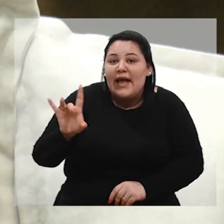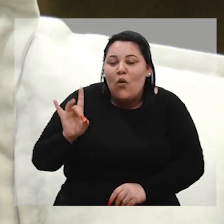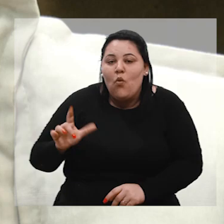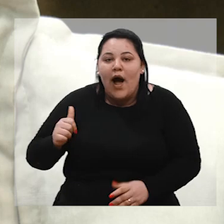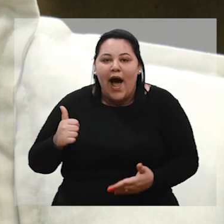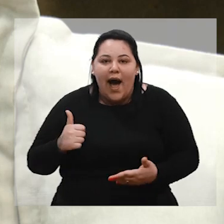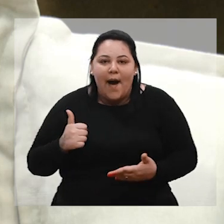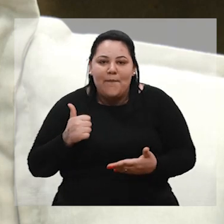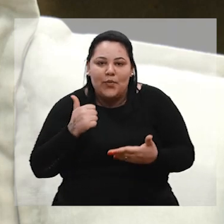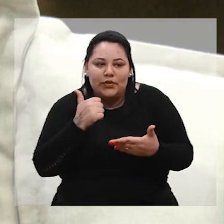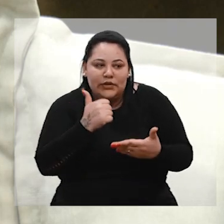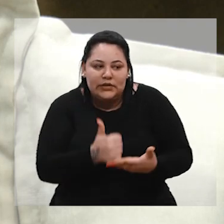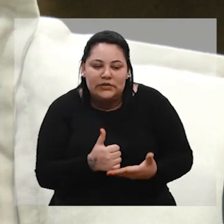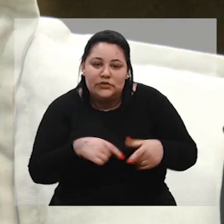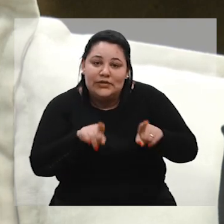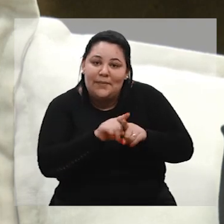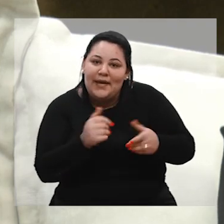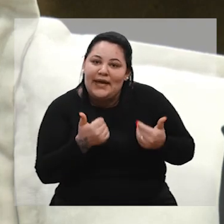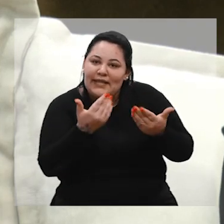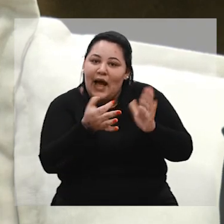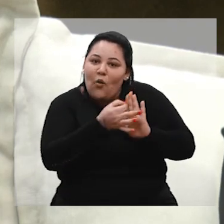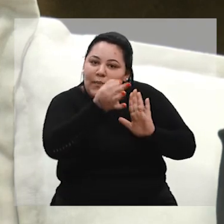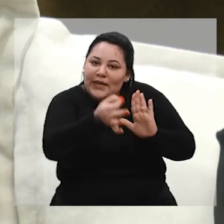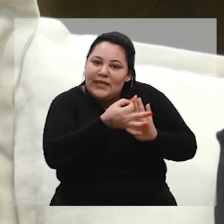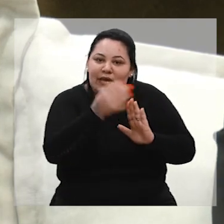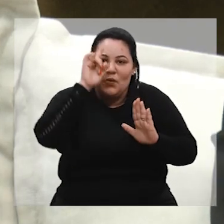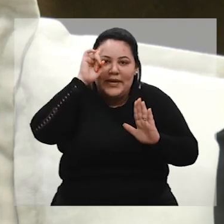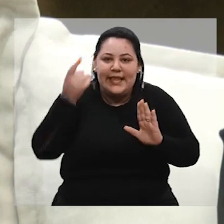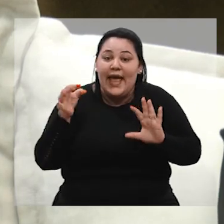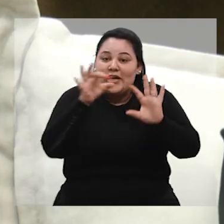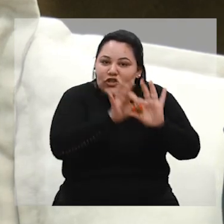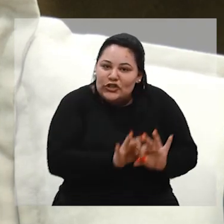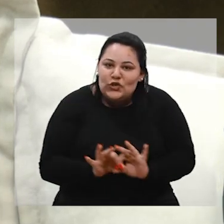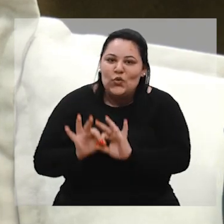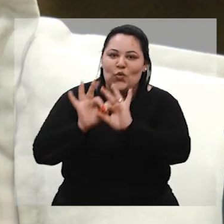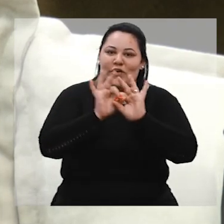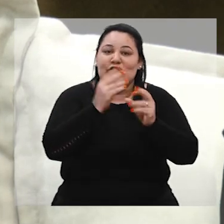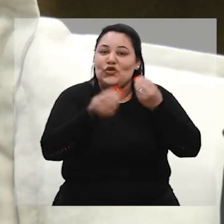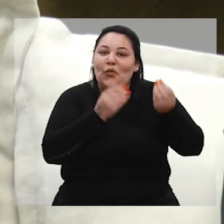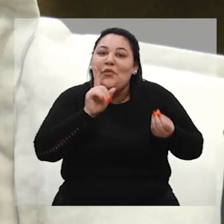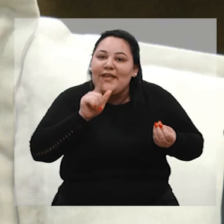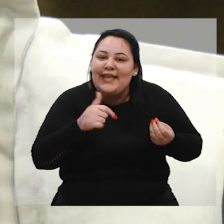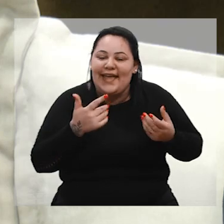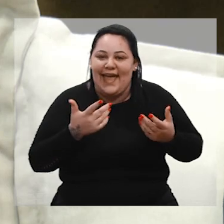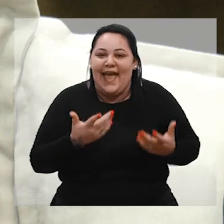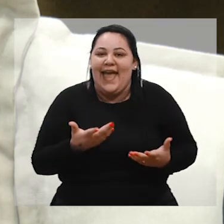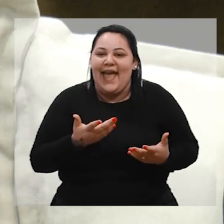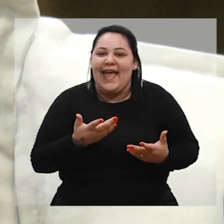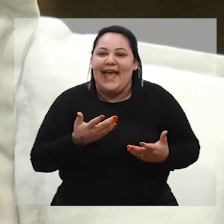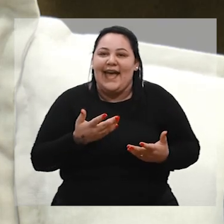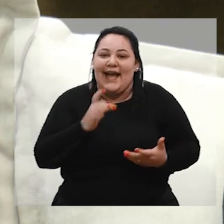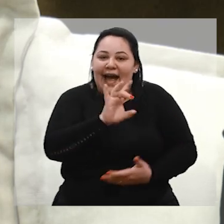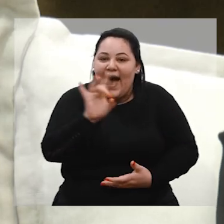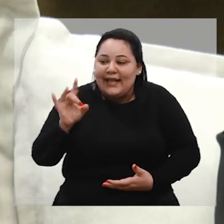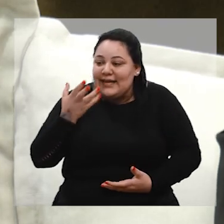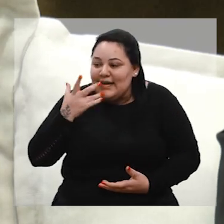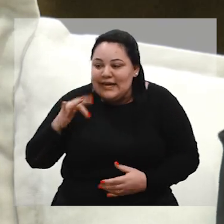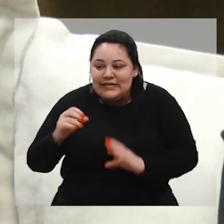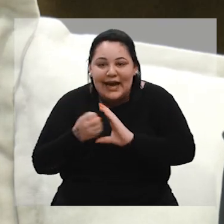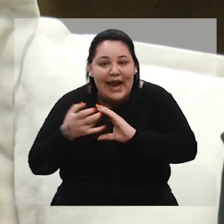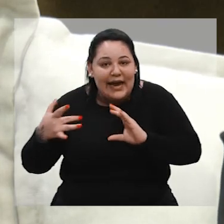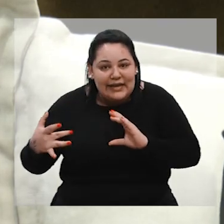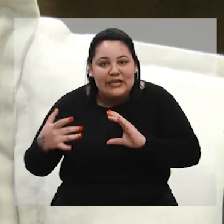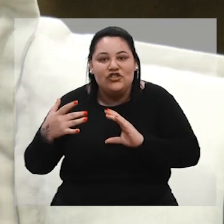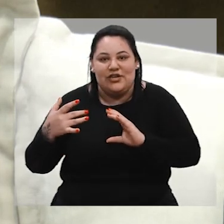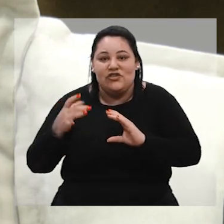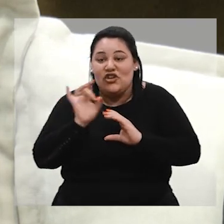casos, então cada um contribuindo, dando a sua opinião, a sua ideia de como